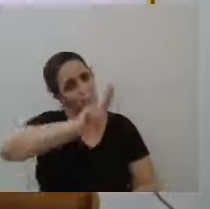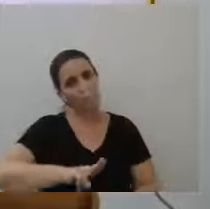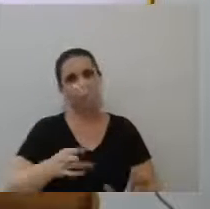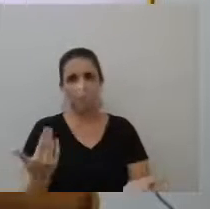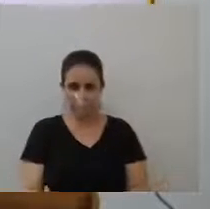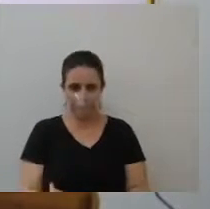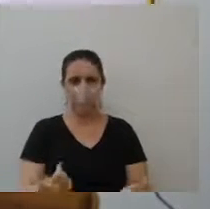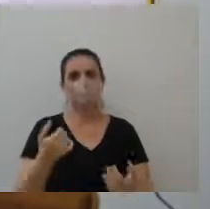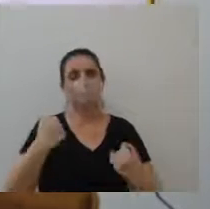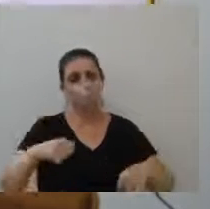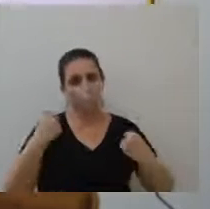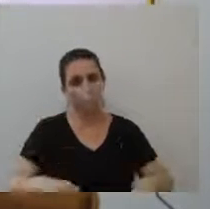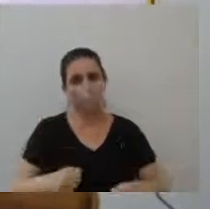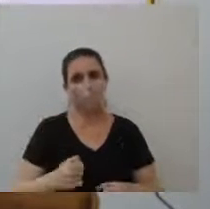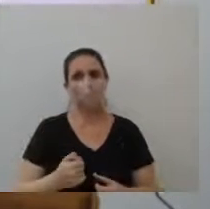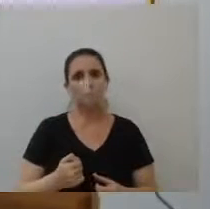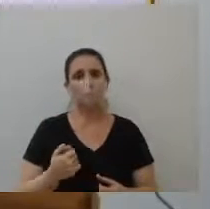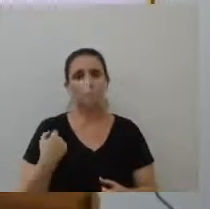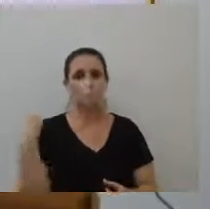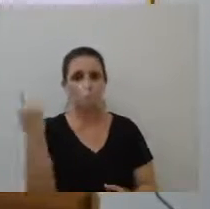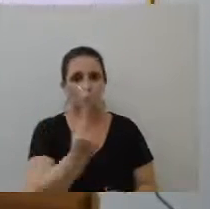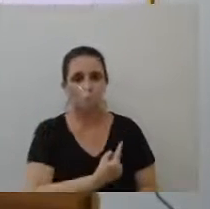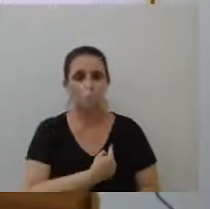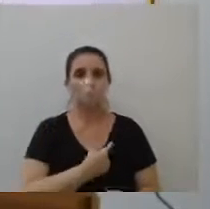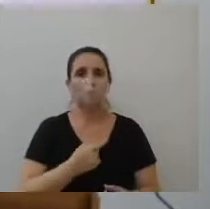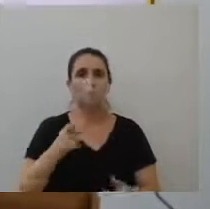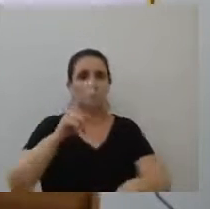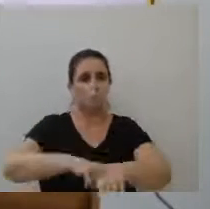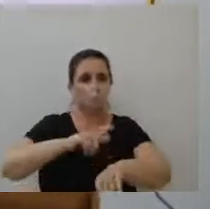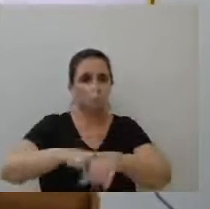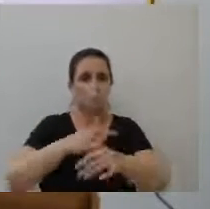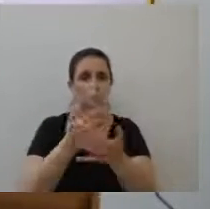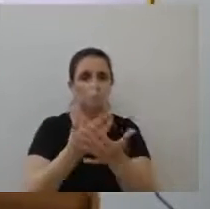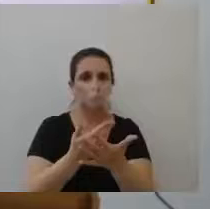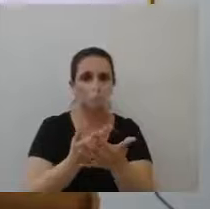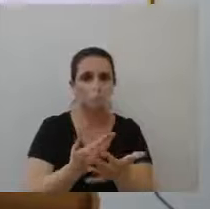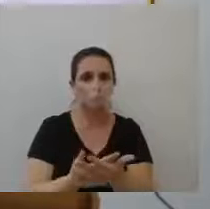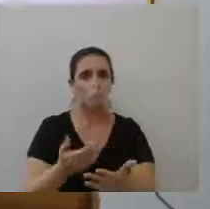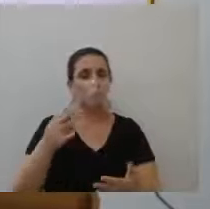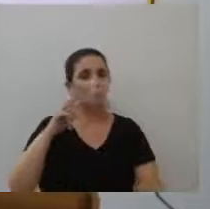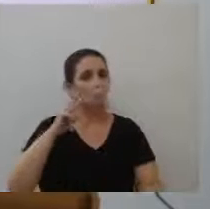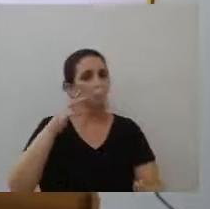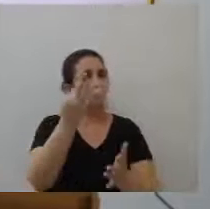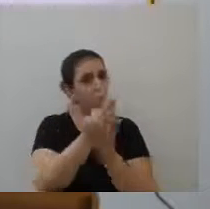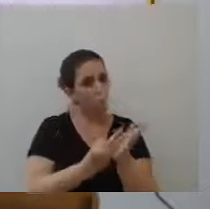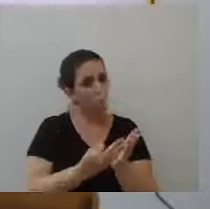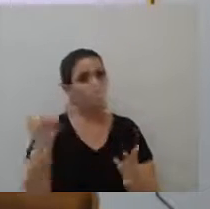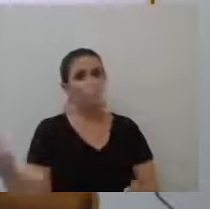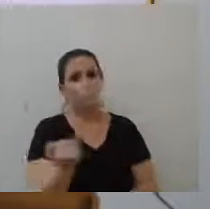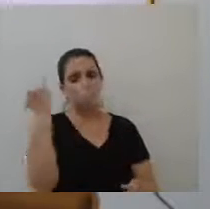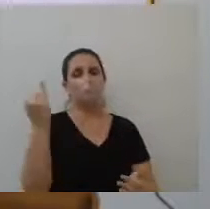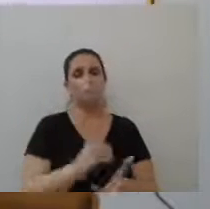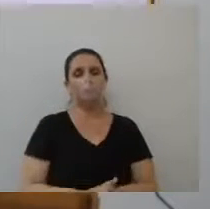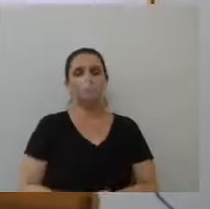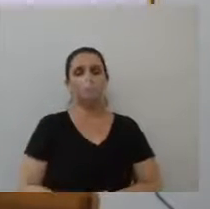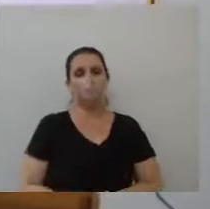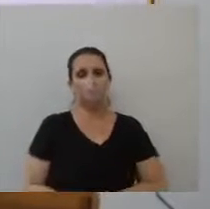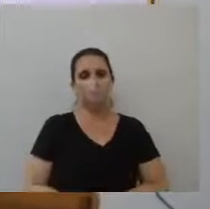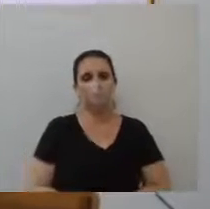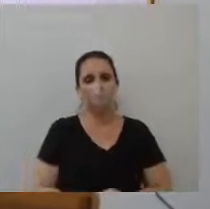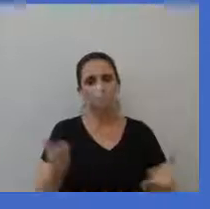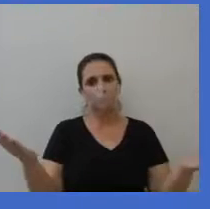está à esquerda diz: ah, vou te matei. E temos o 10 aqui, à esquerda é o numeral